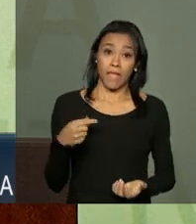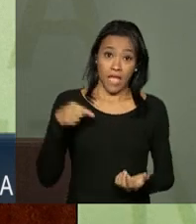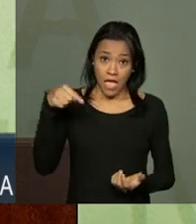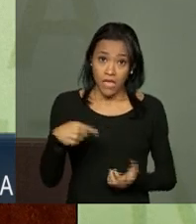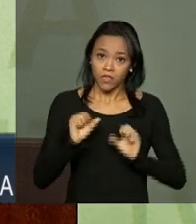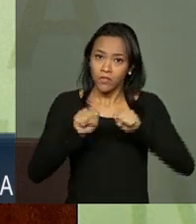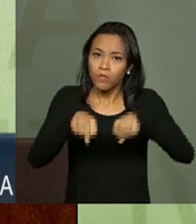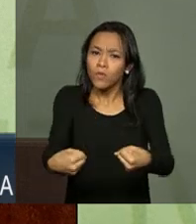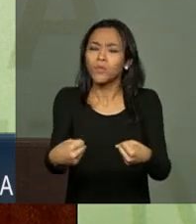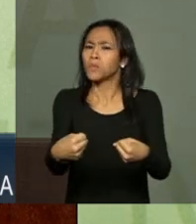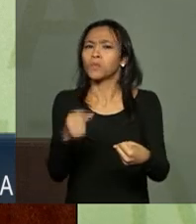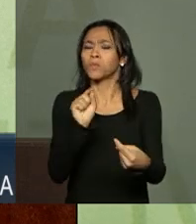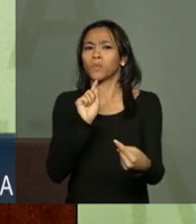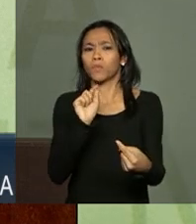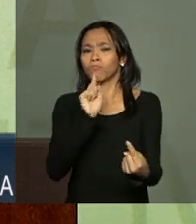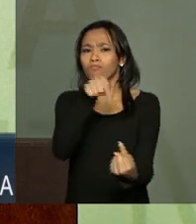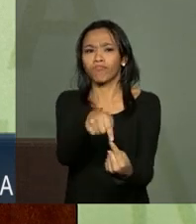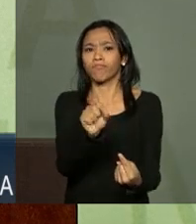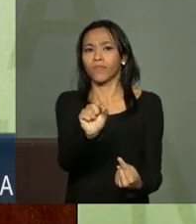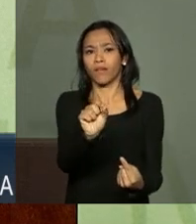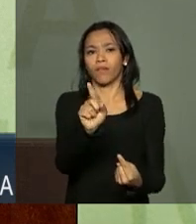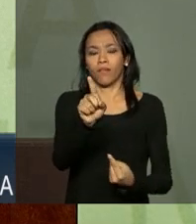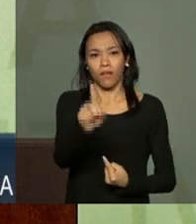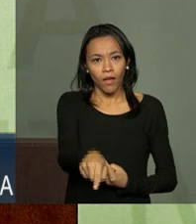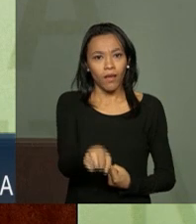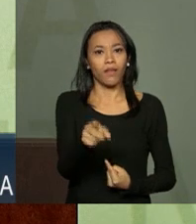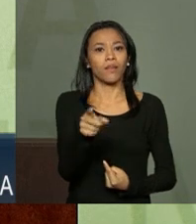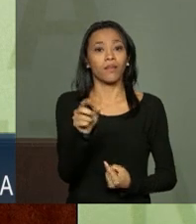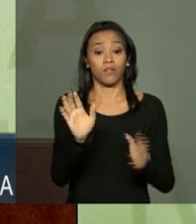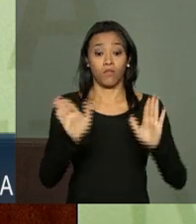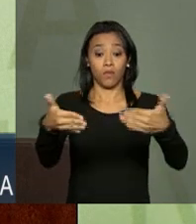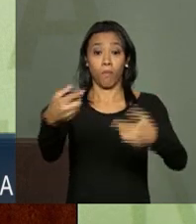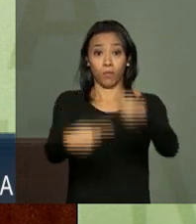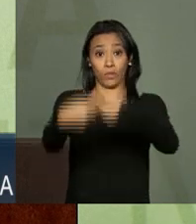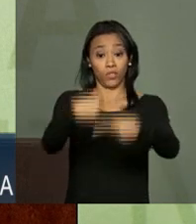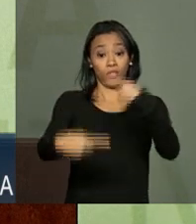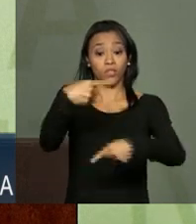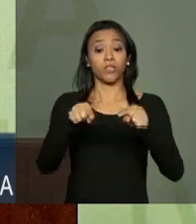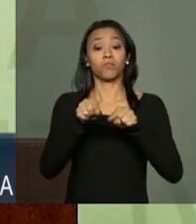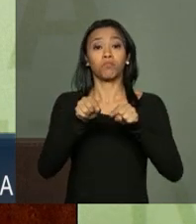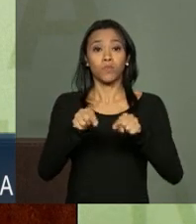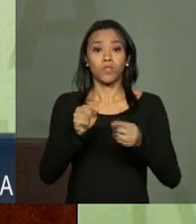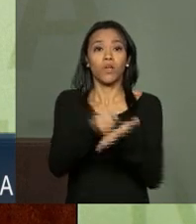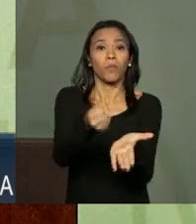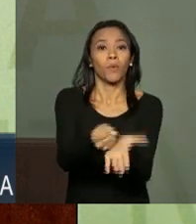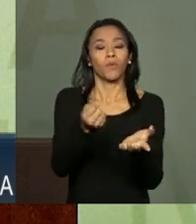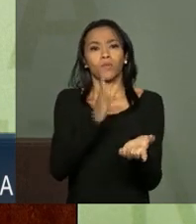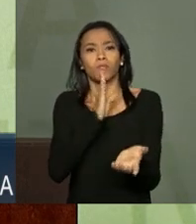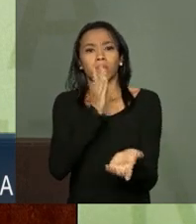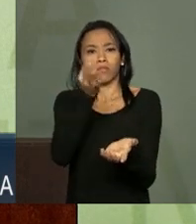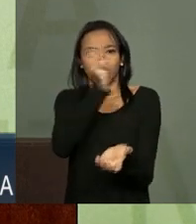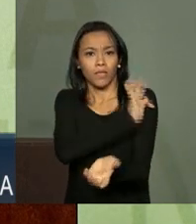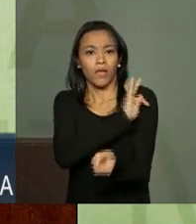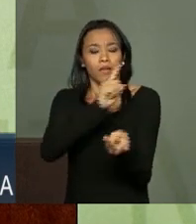esforço envolve necessariamente uma política de assistência técnica, de compras